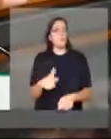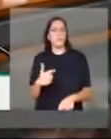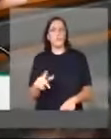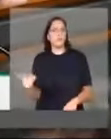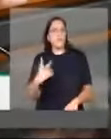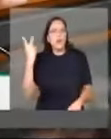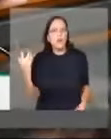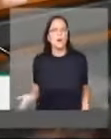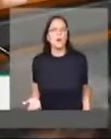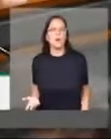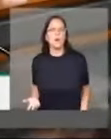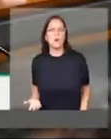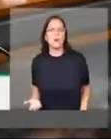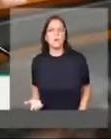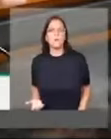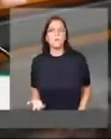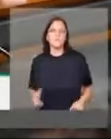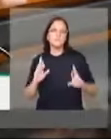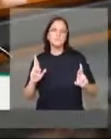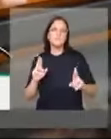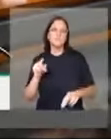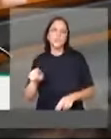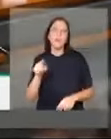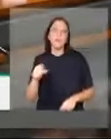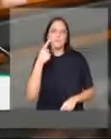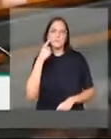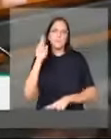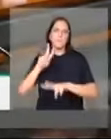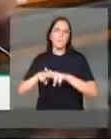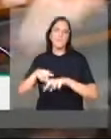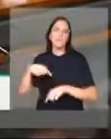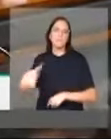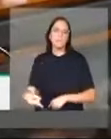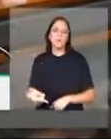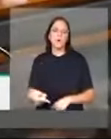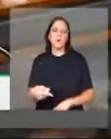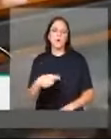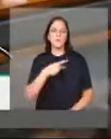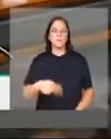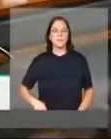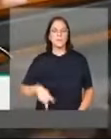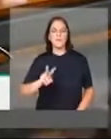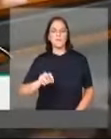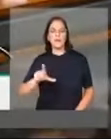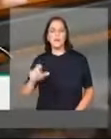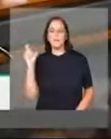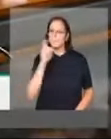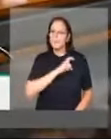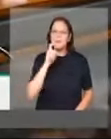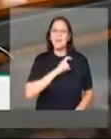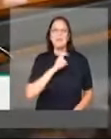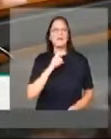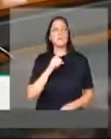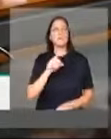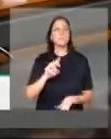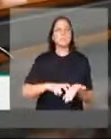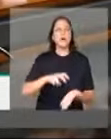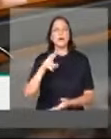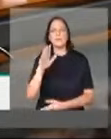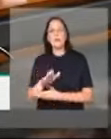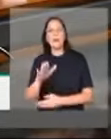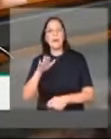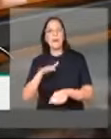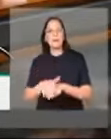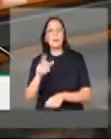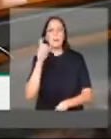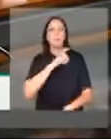país. E que esse seja o ato que anteceda a sua prisão. E o presidente da Vale mente. Mente de dia, mente de tarde, mente